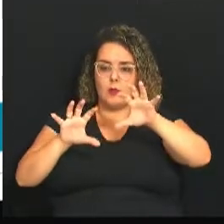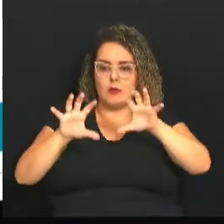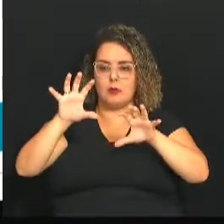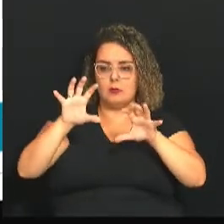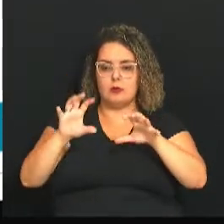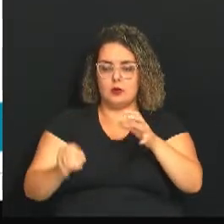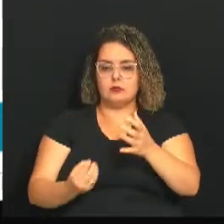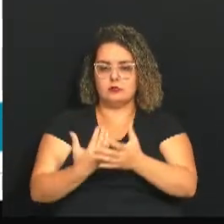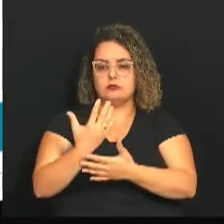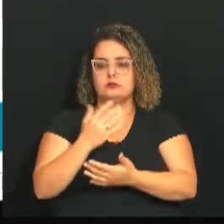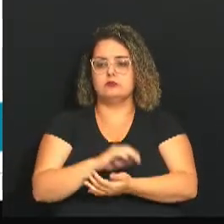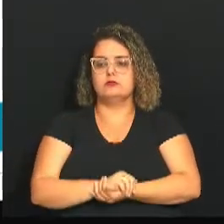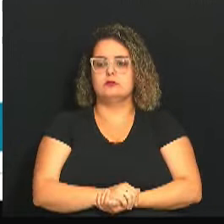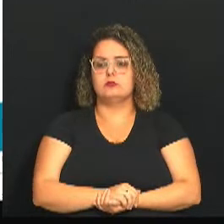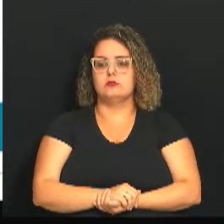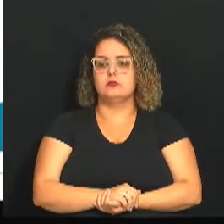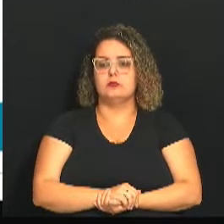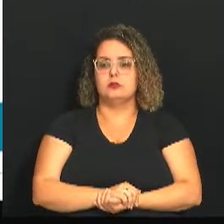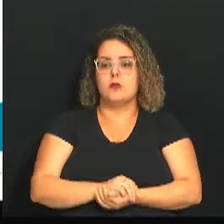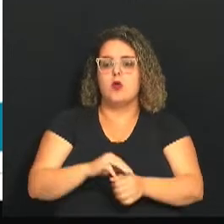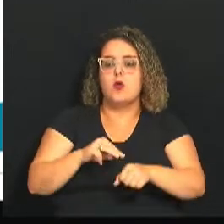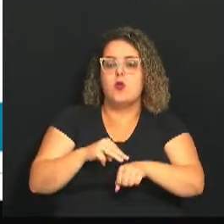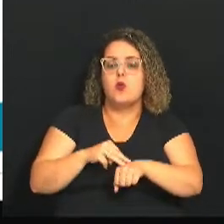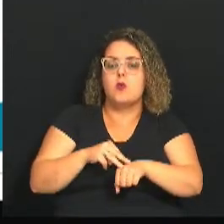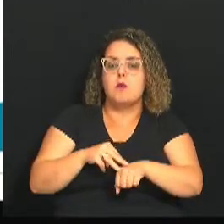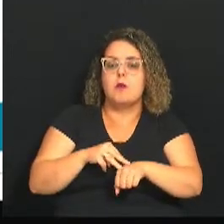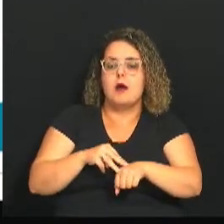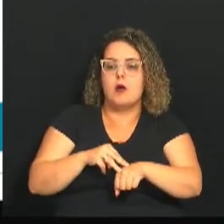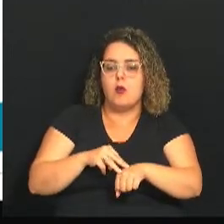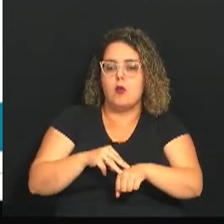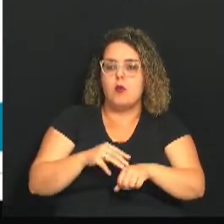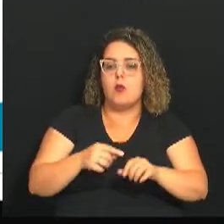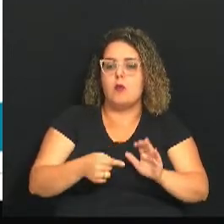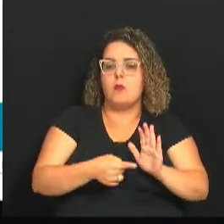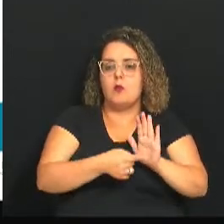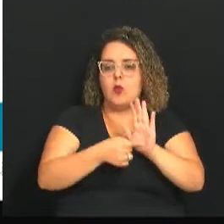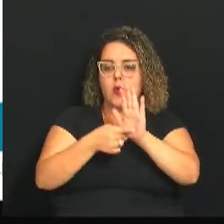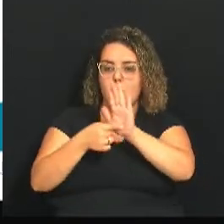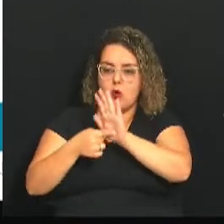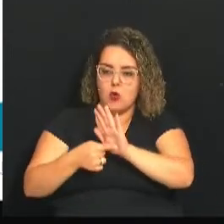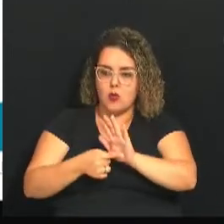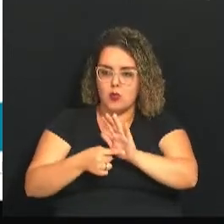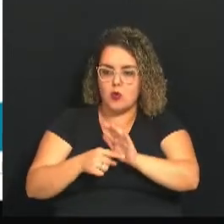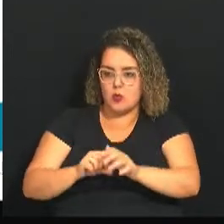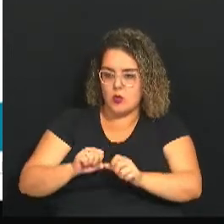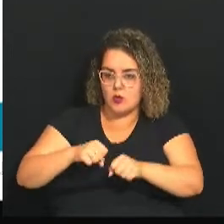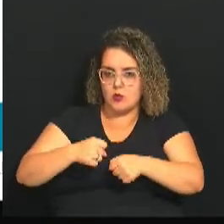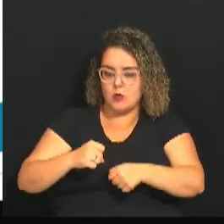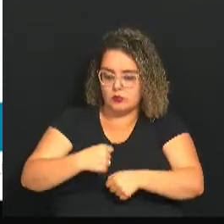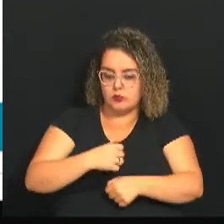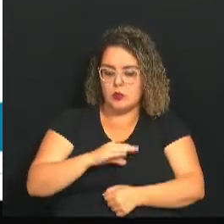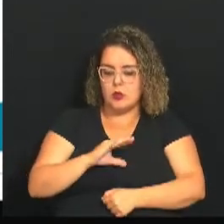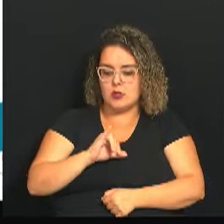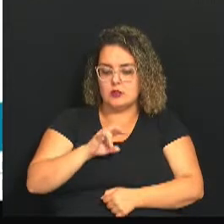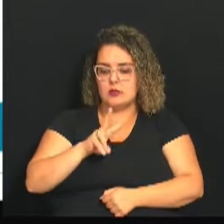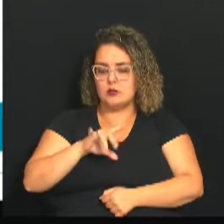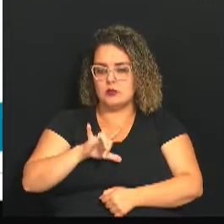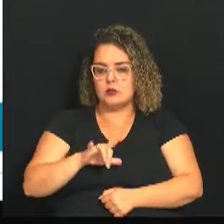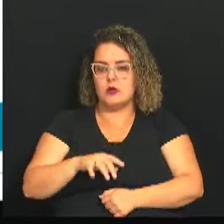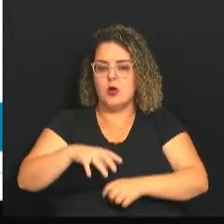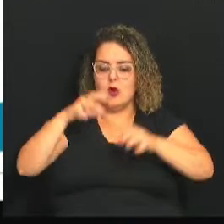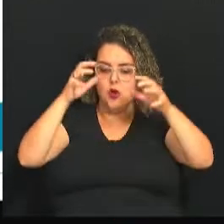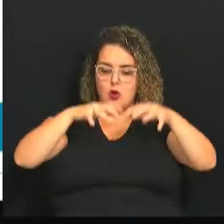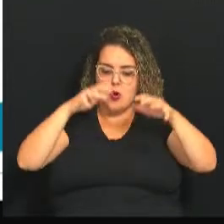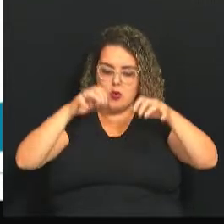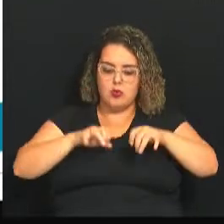os pontos em marrom, eles mostram os pontos, né, que a Defesa Civil registrou os alagamentos, e a